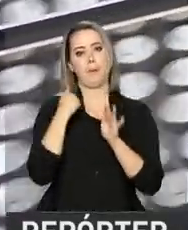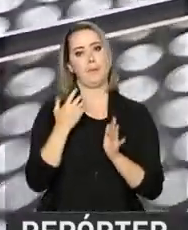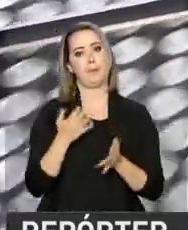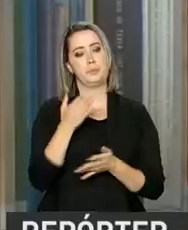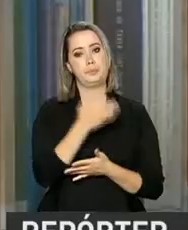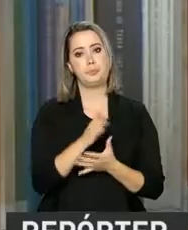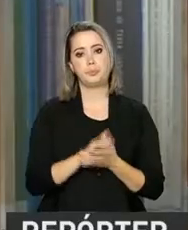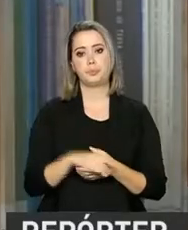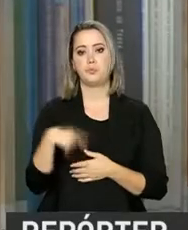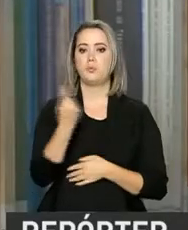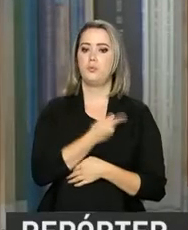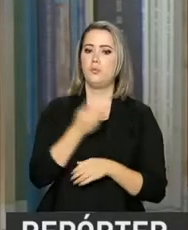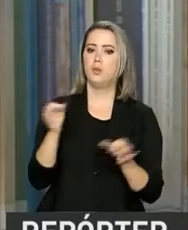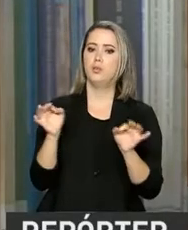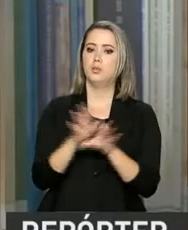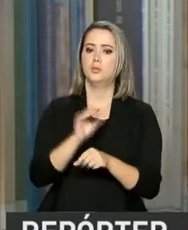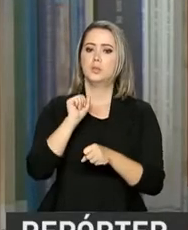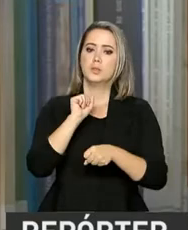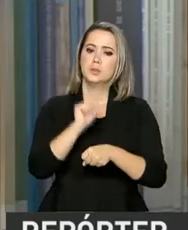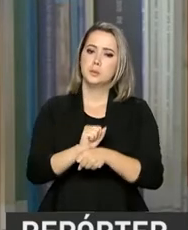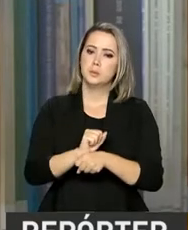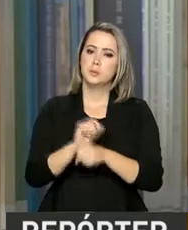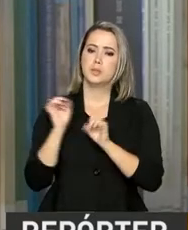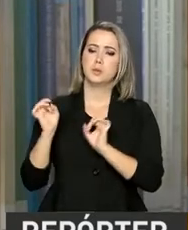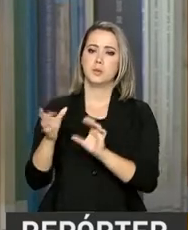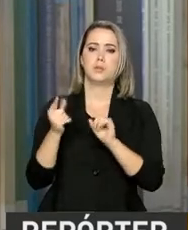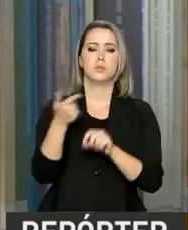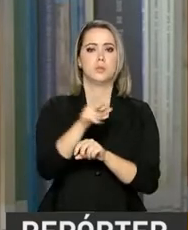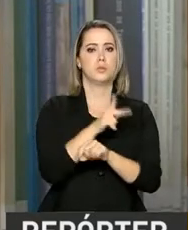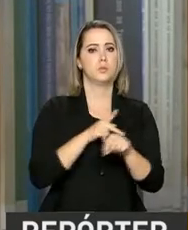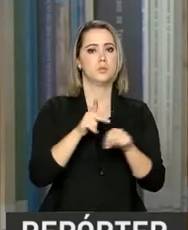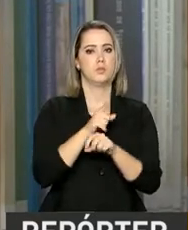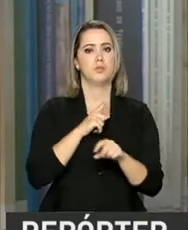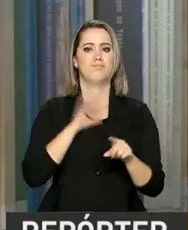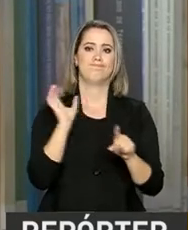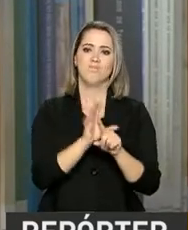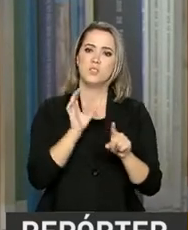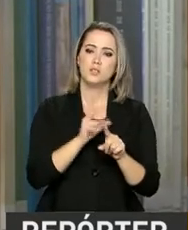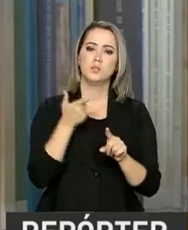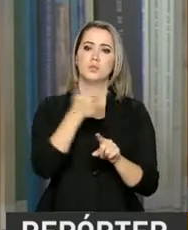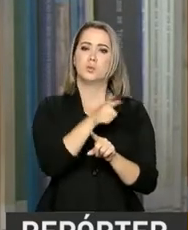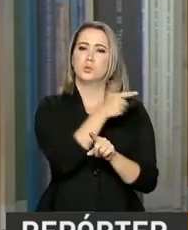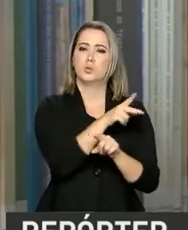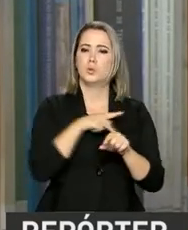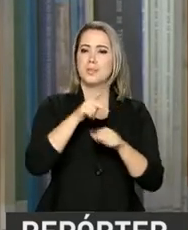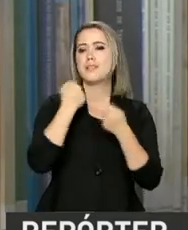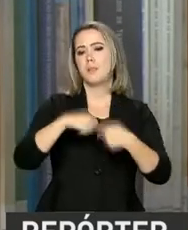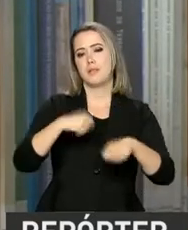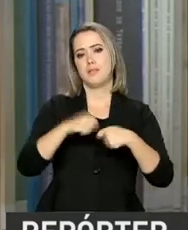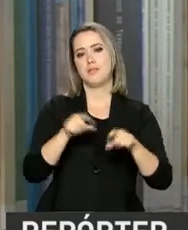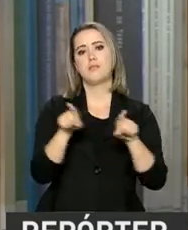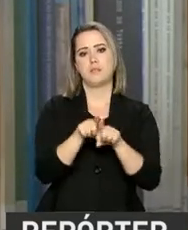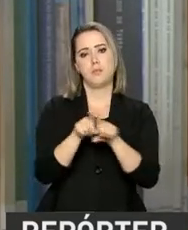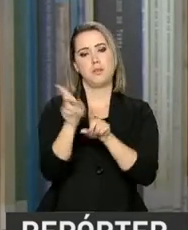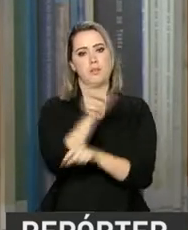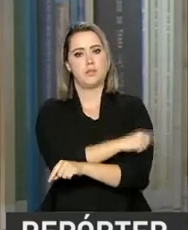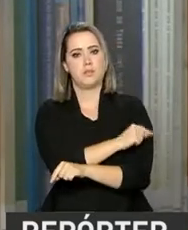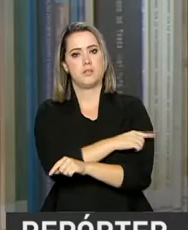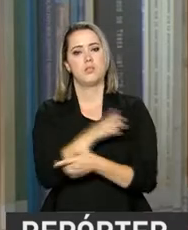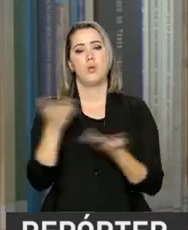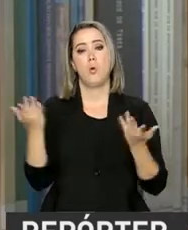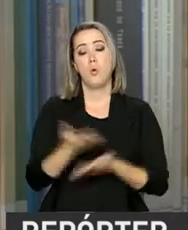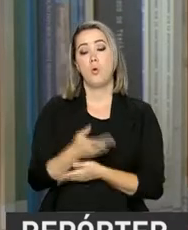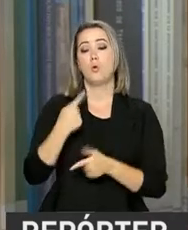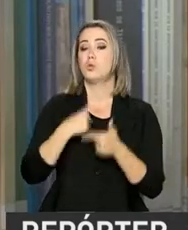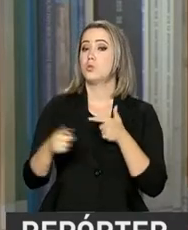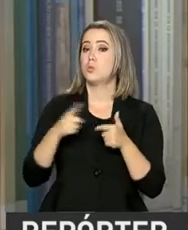exportar obviamente isso traz um impacto em todo em todo o país que demandam essa vacina então nós temos dois problemas sérios